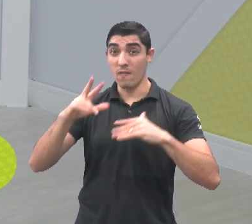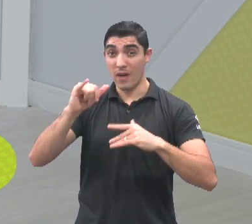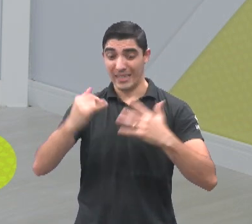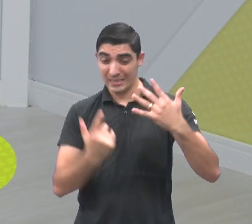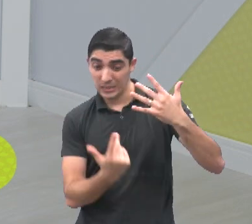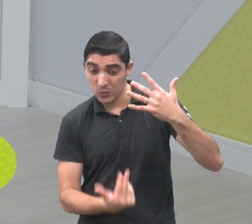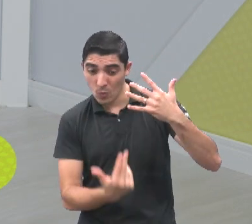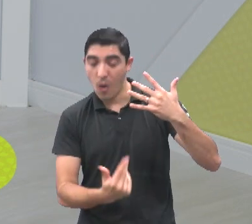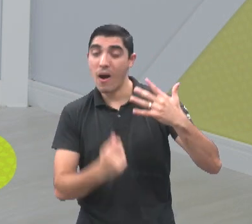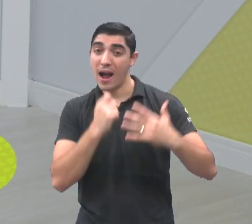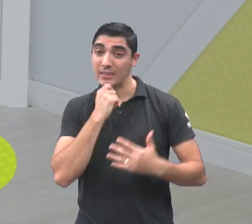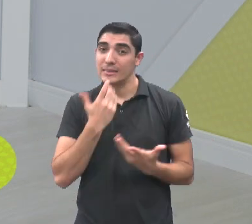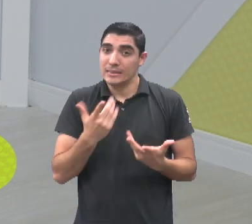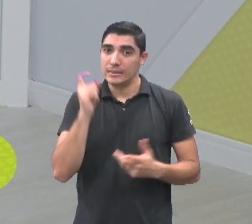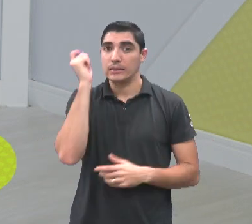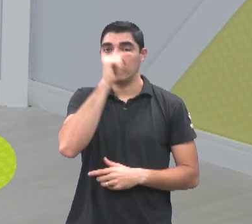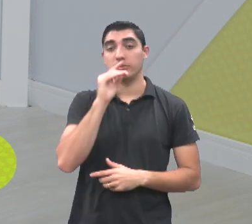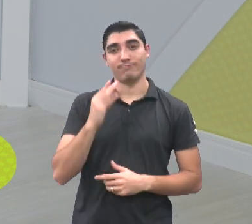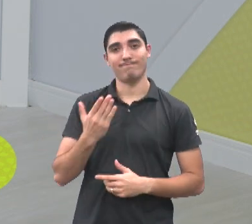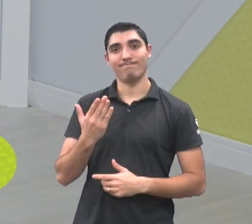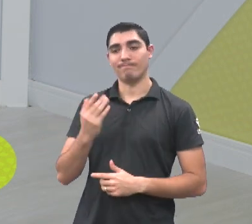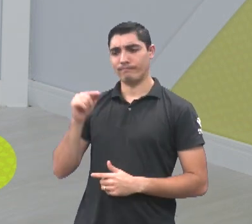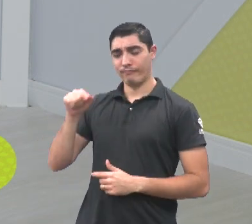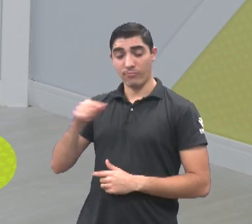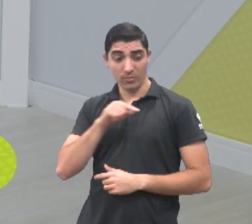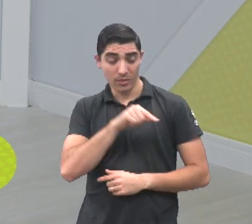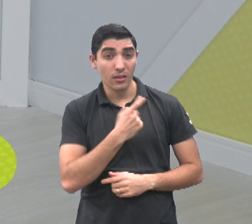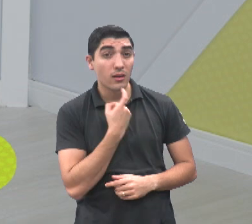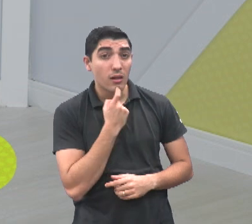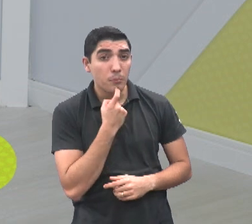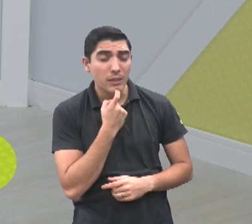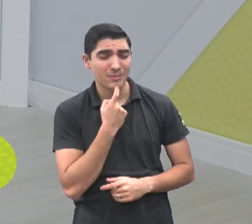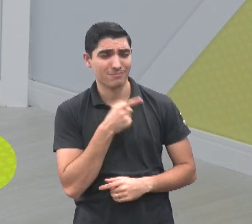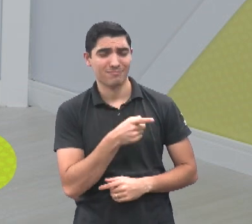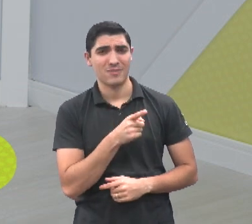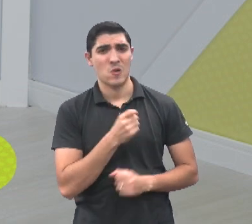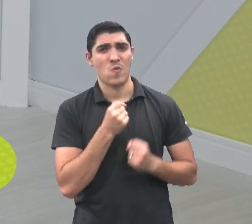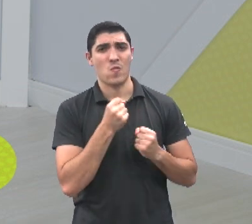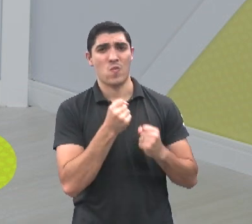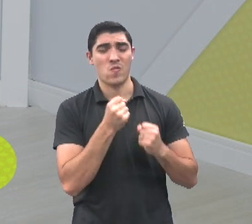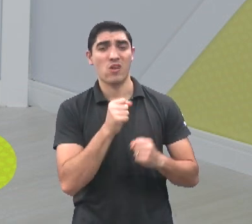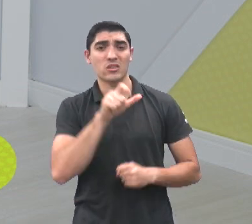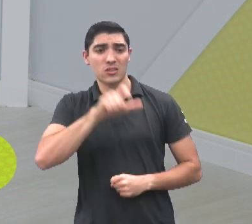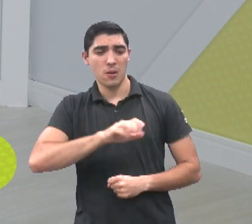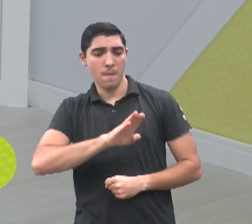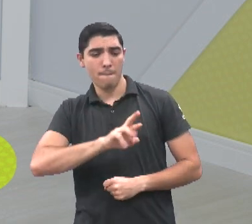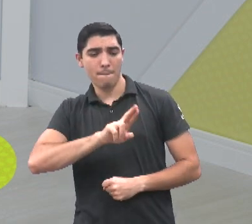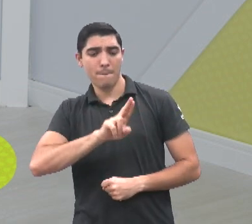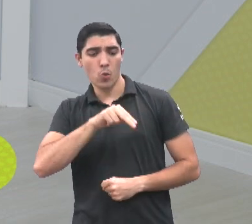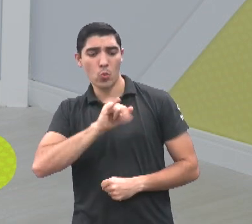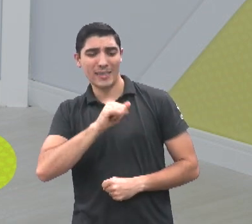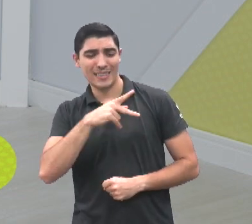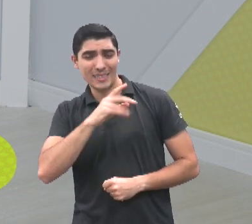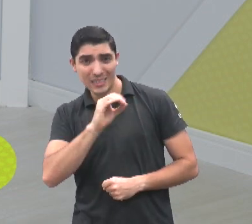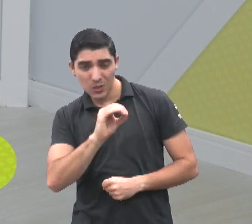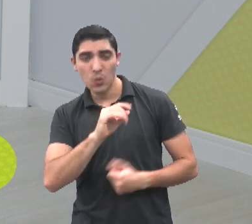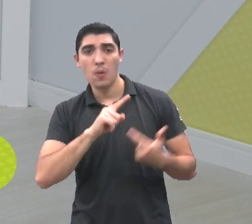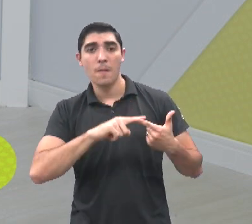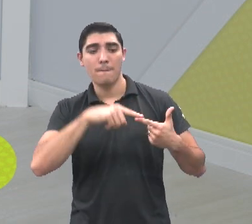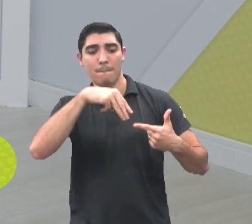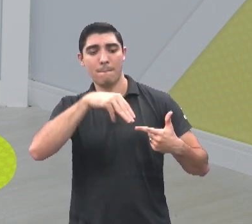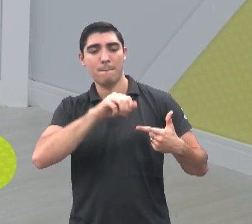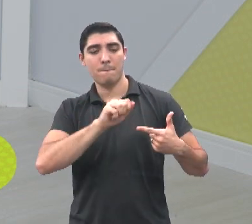complicado essa equipe do Campinas que vem muito forte. Tem Bruninho, tem Maurício Borges, enfim,